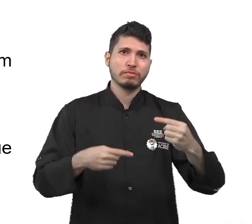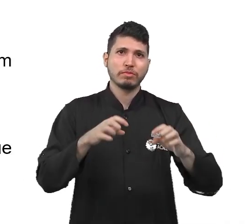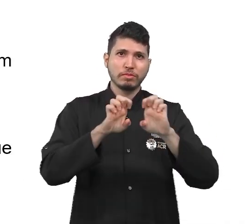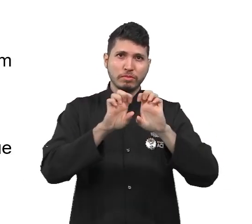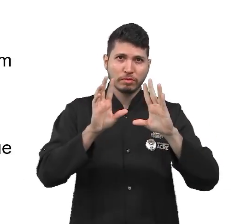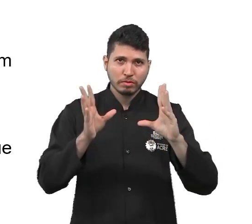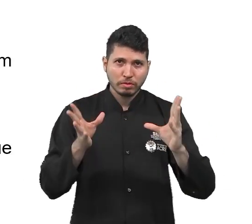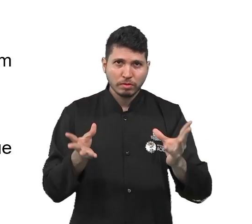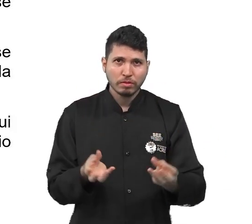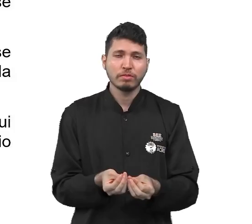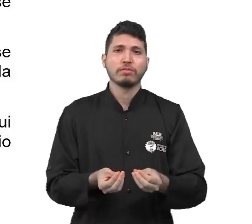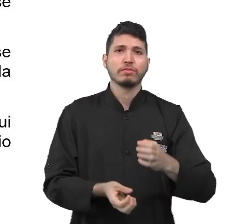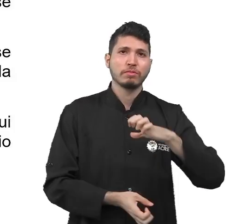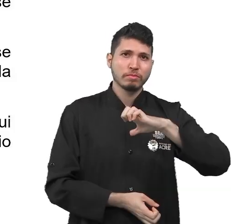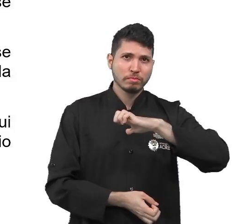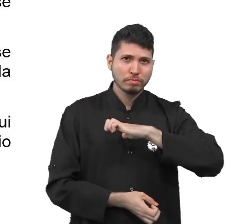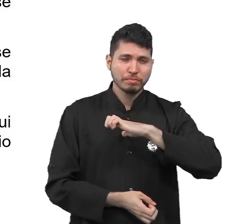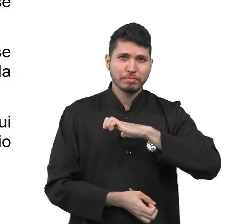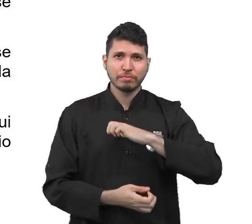e éticas.